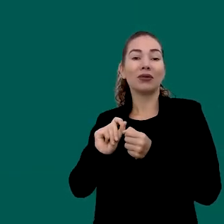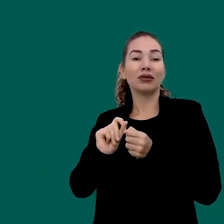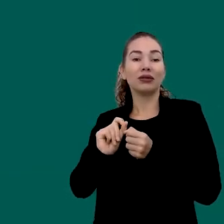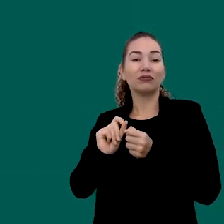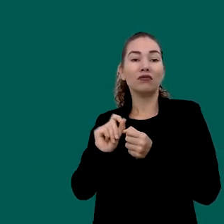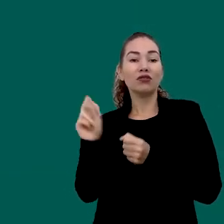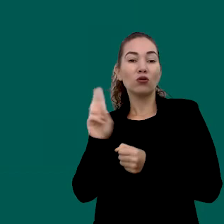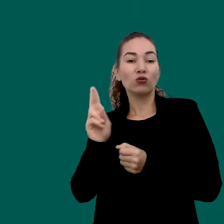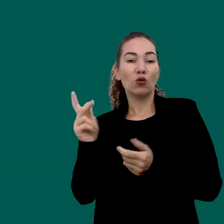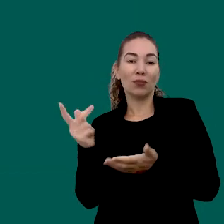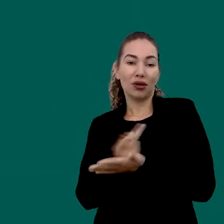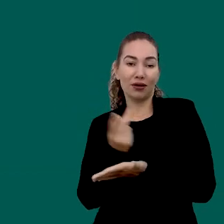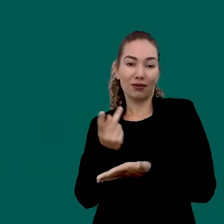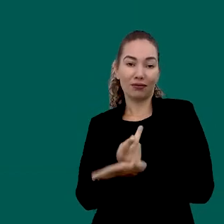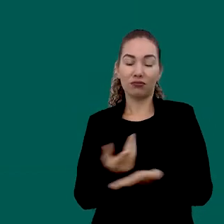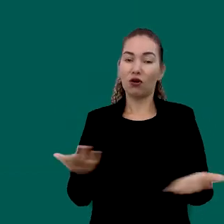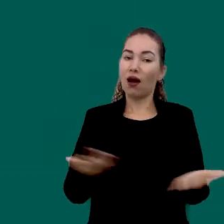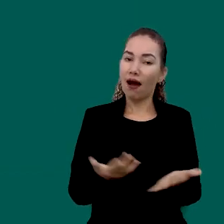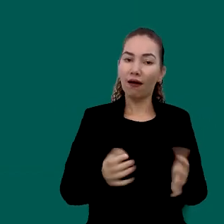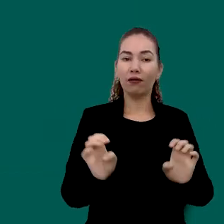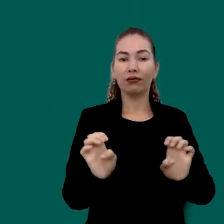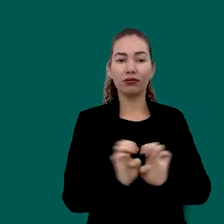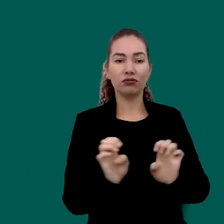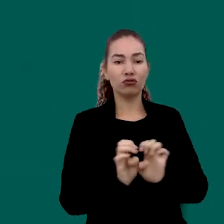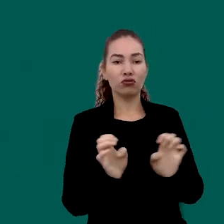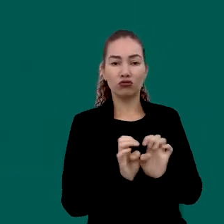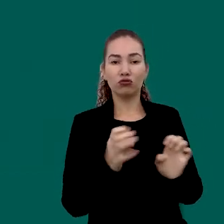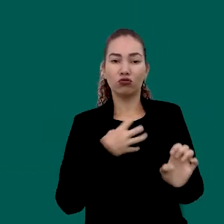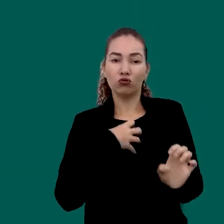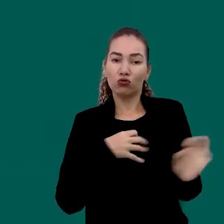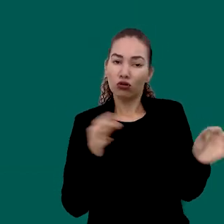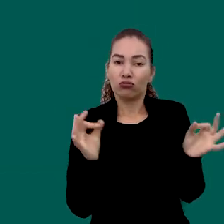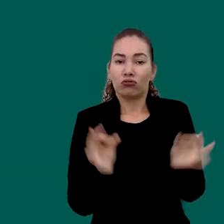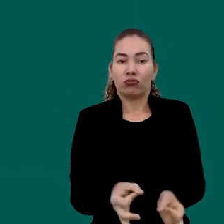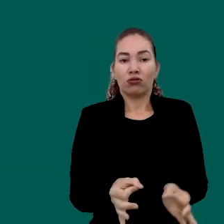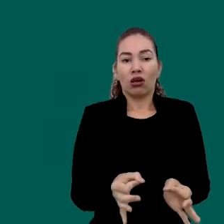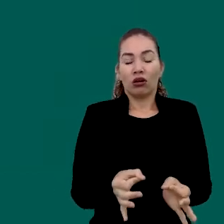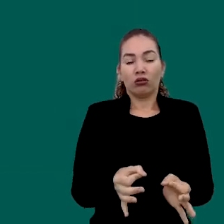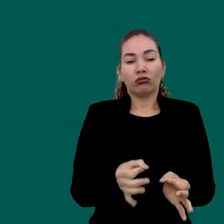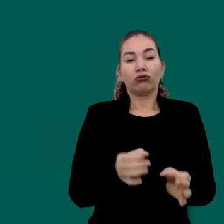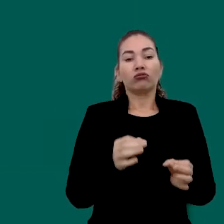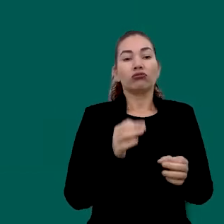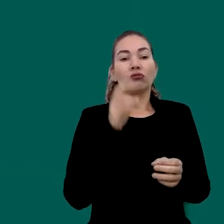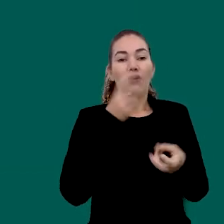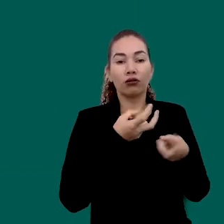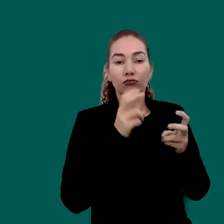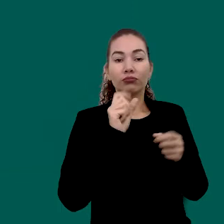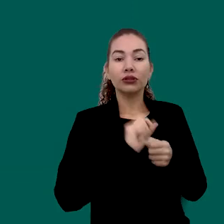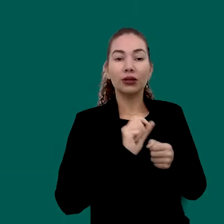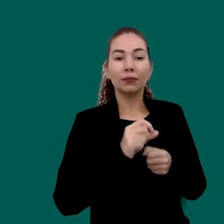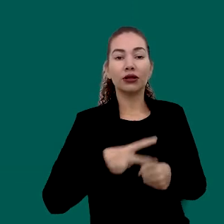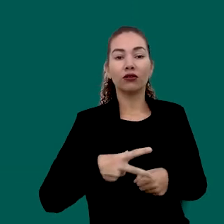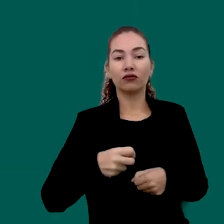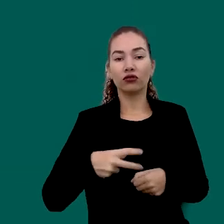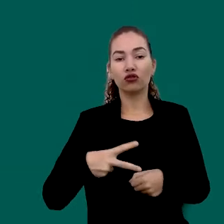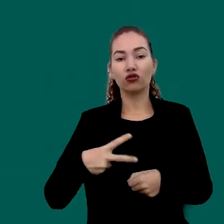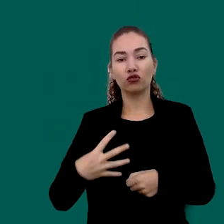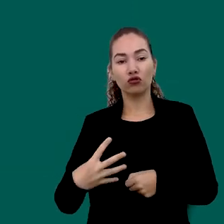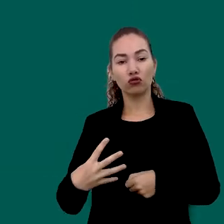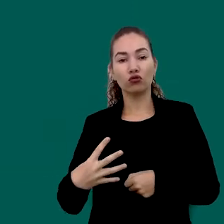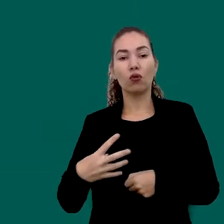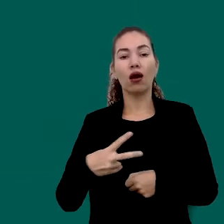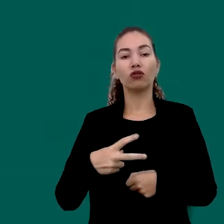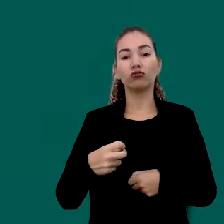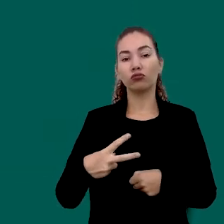Então realmente a gente hoje está se estruturando. A gente vê a questão do e-commerce futuro, 2024, 2025, lá